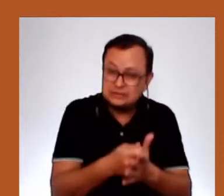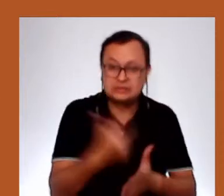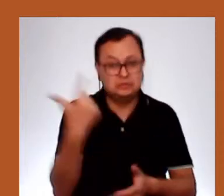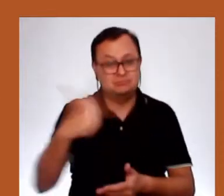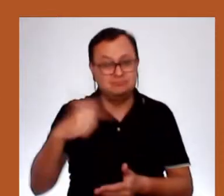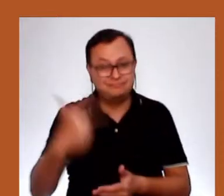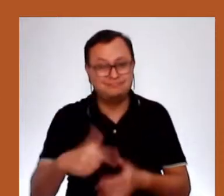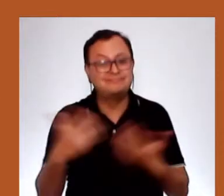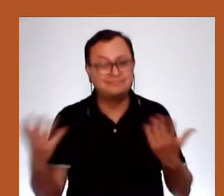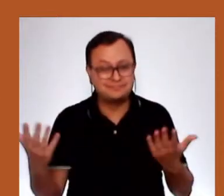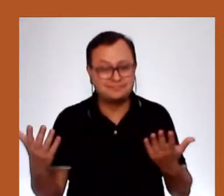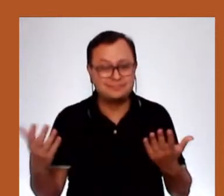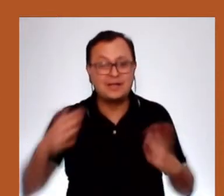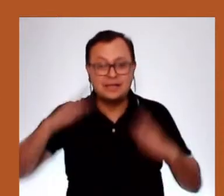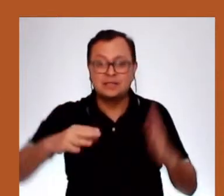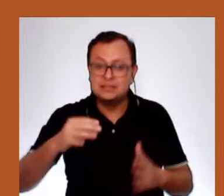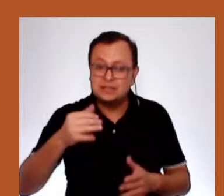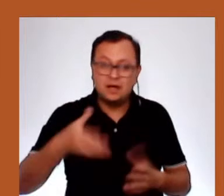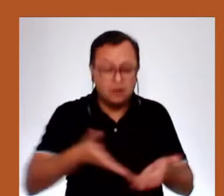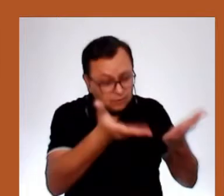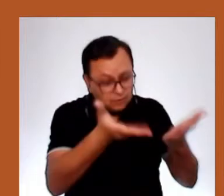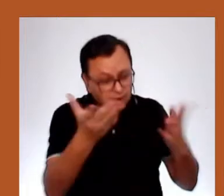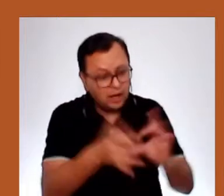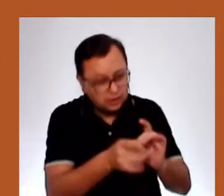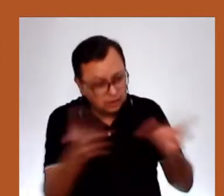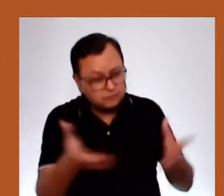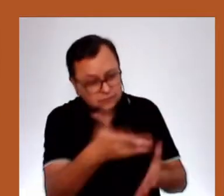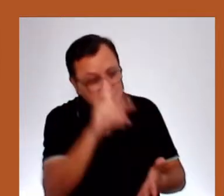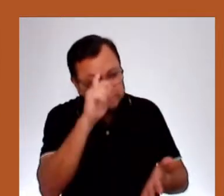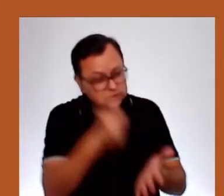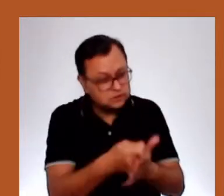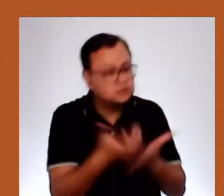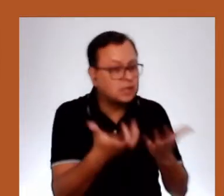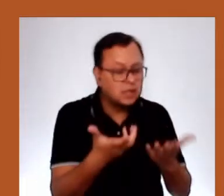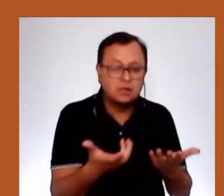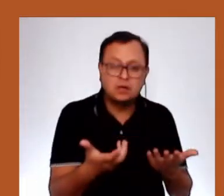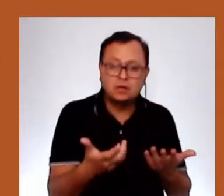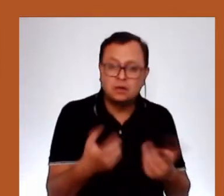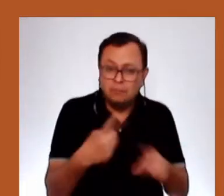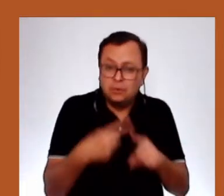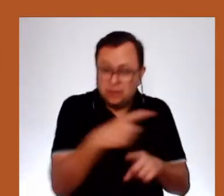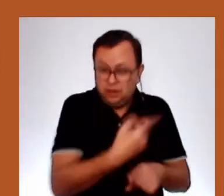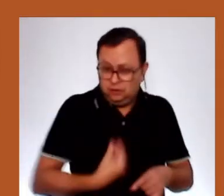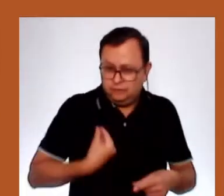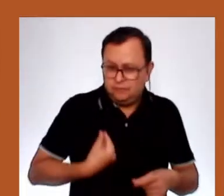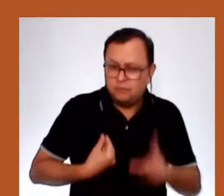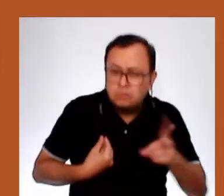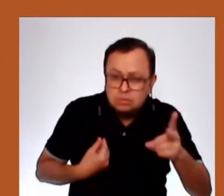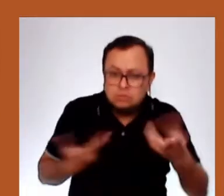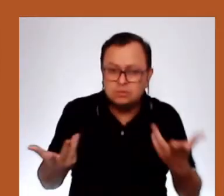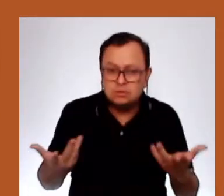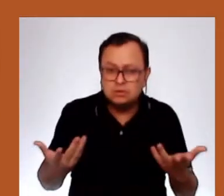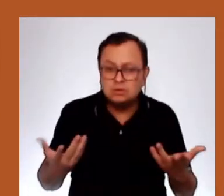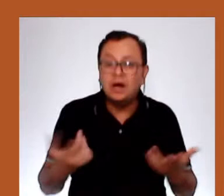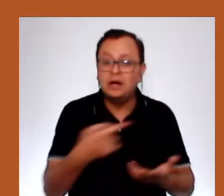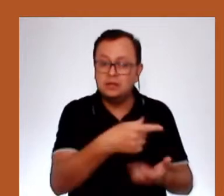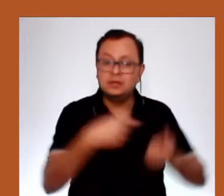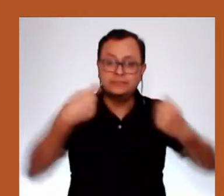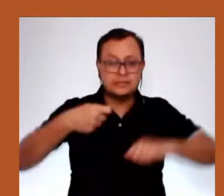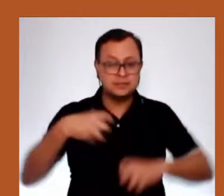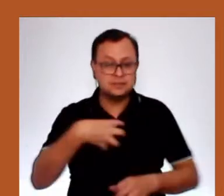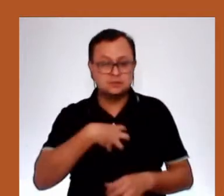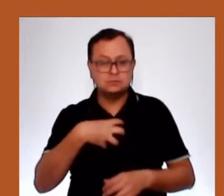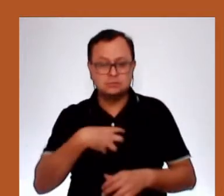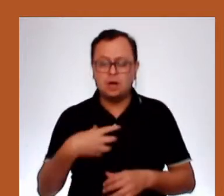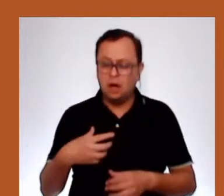essa autonomia, né? Porque a pessoa está viva, você está lidando com uma pessoa que está viva ali, né? Ela precisa sentir ali, a